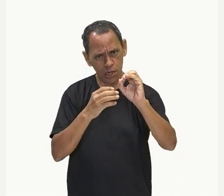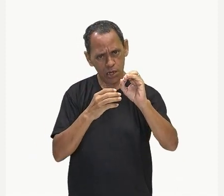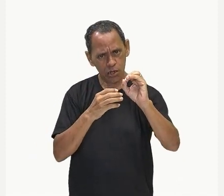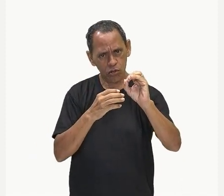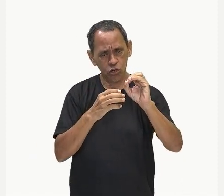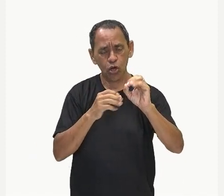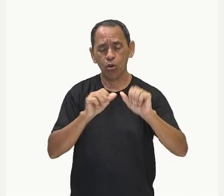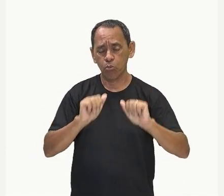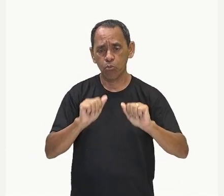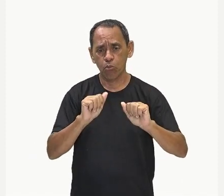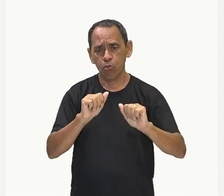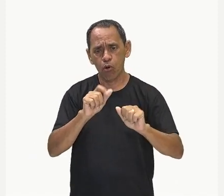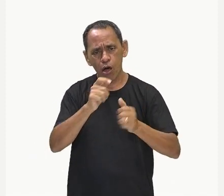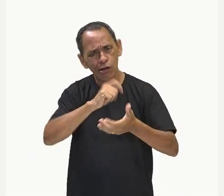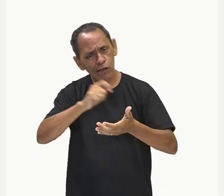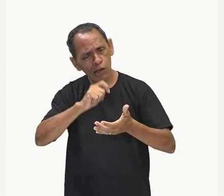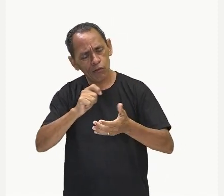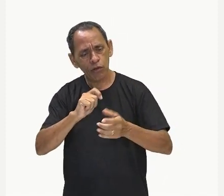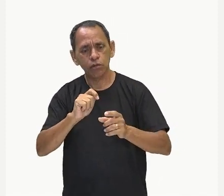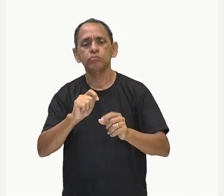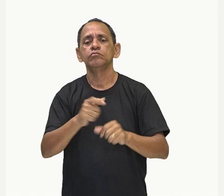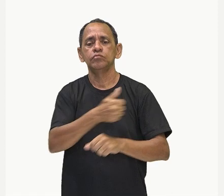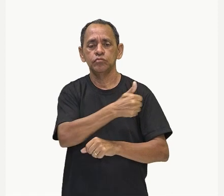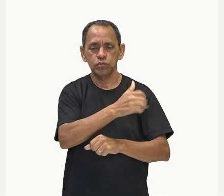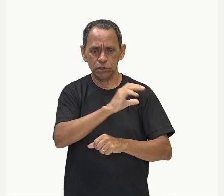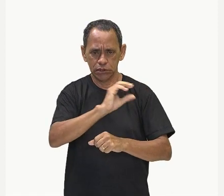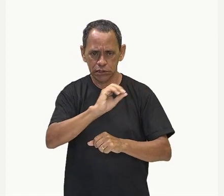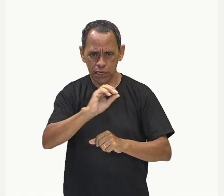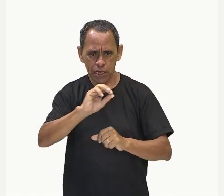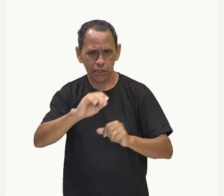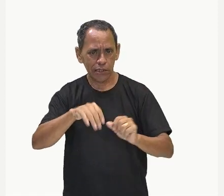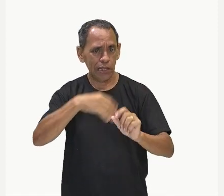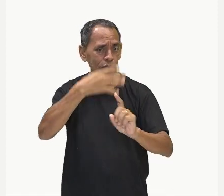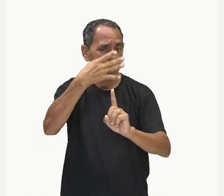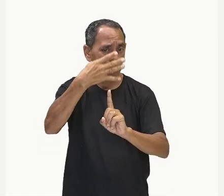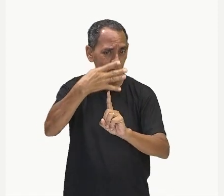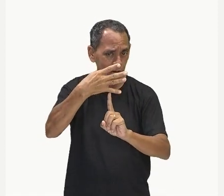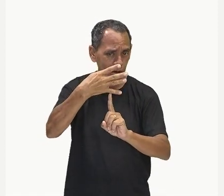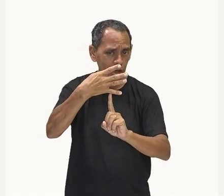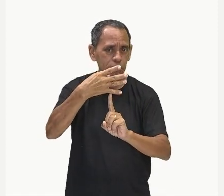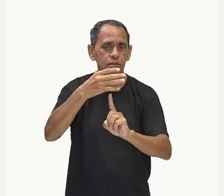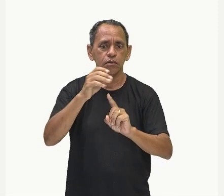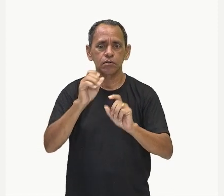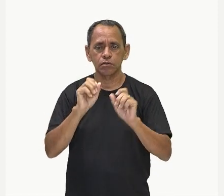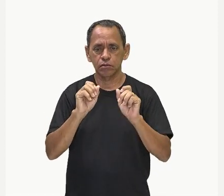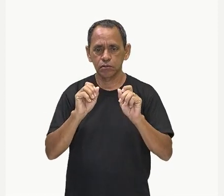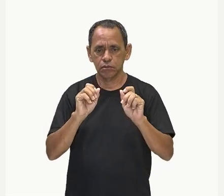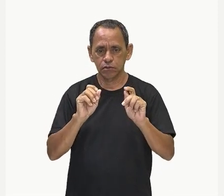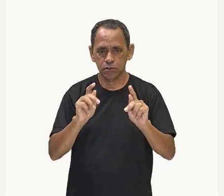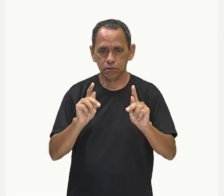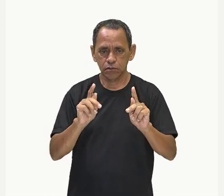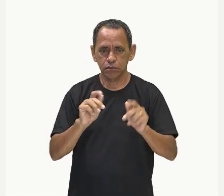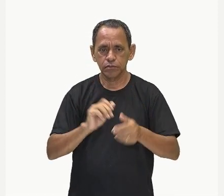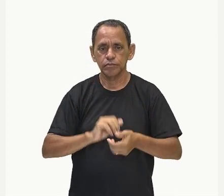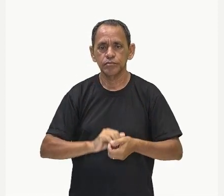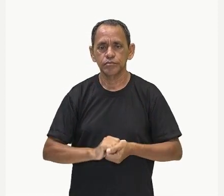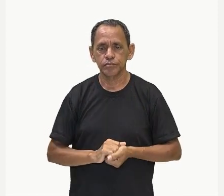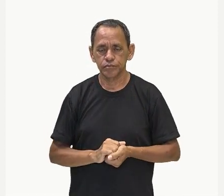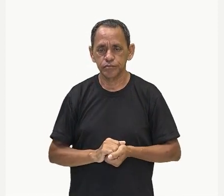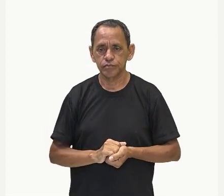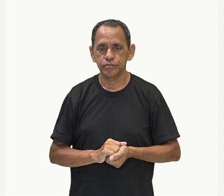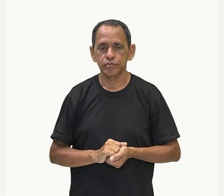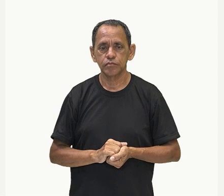10 elevado à quarta potência. Tudo bem? Então, aqui, ó,